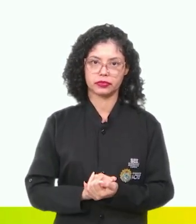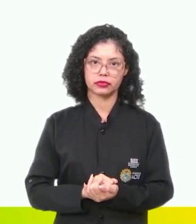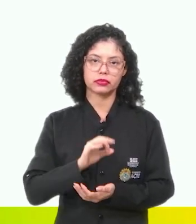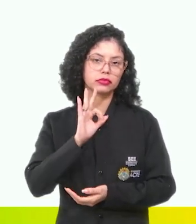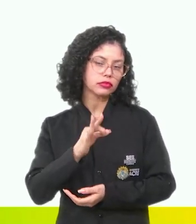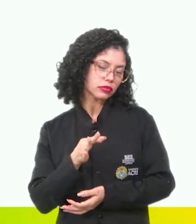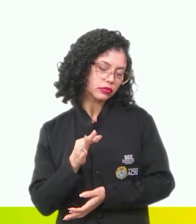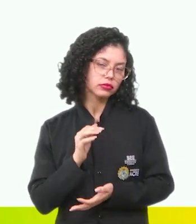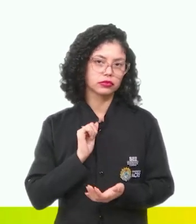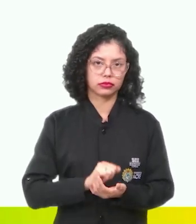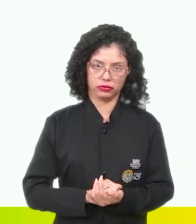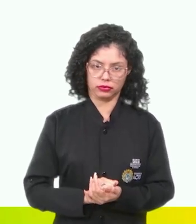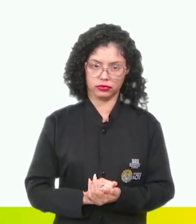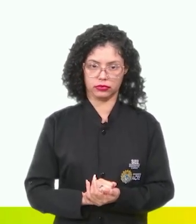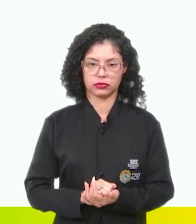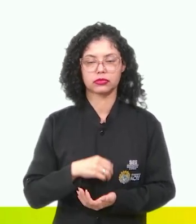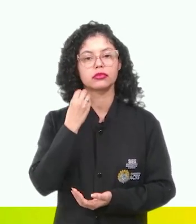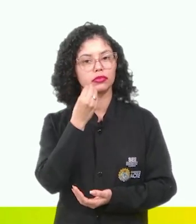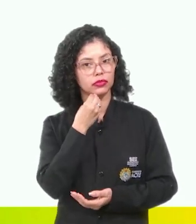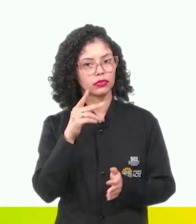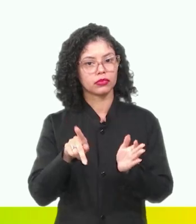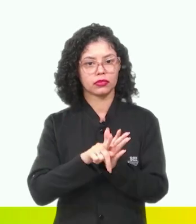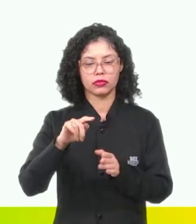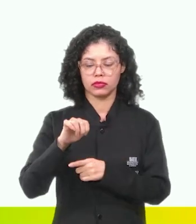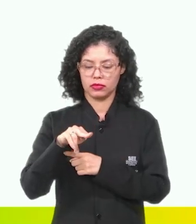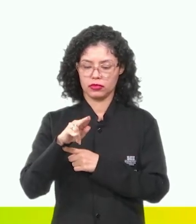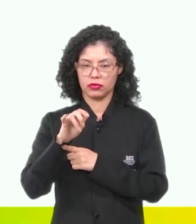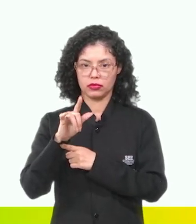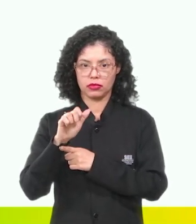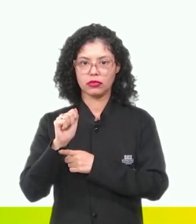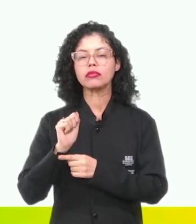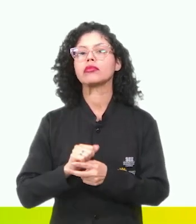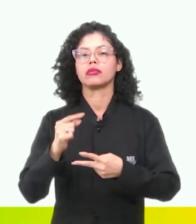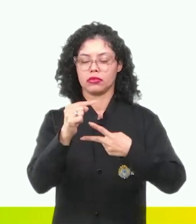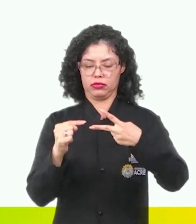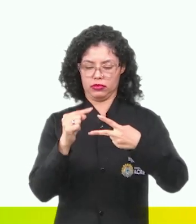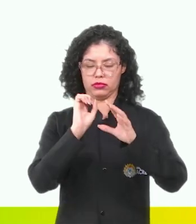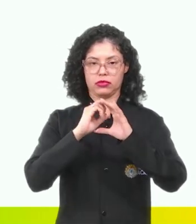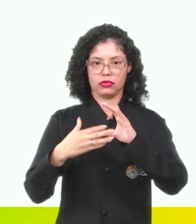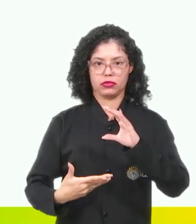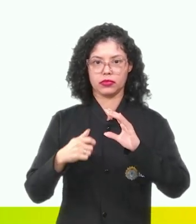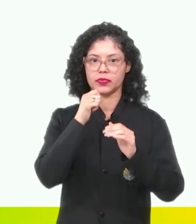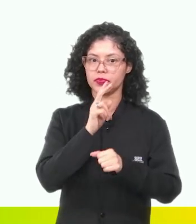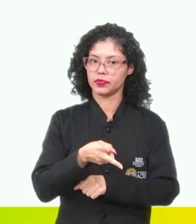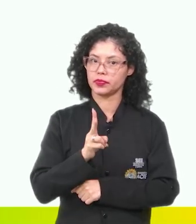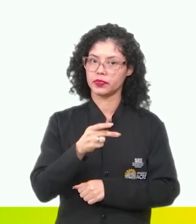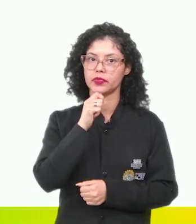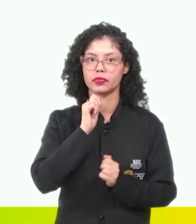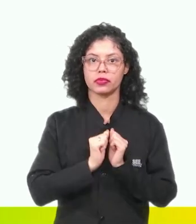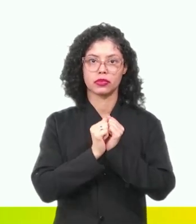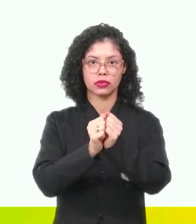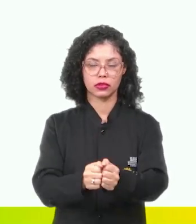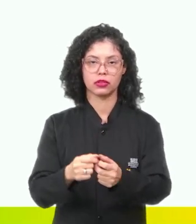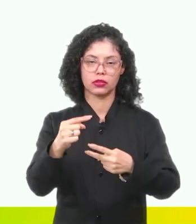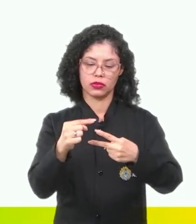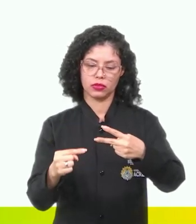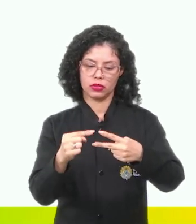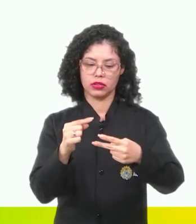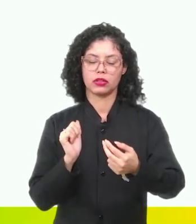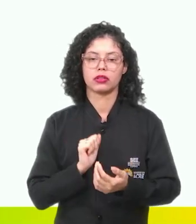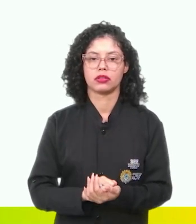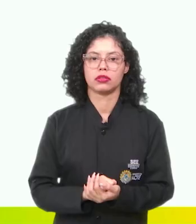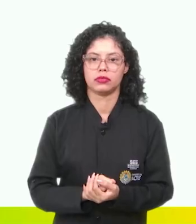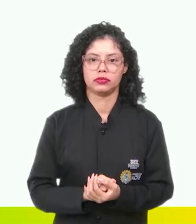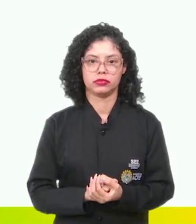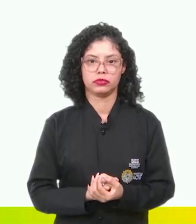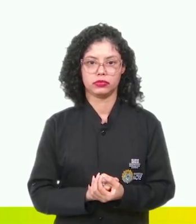certo, os experimentos de Mendel. Duas características ao mesmo tempo, pessoal, olha só.